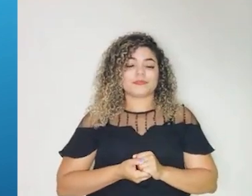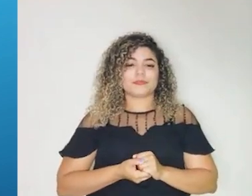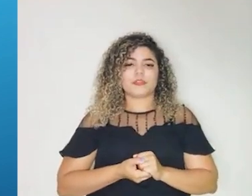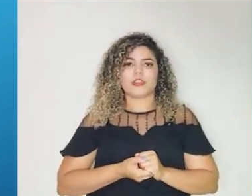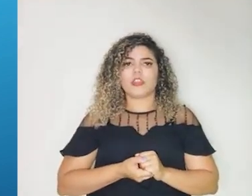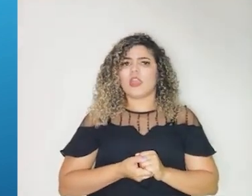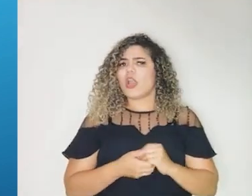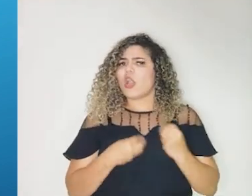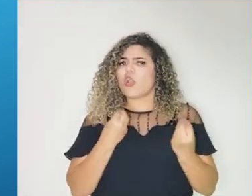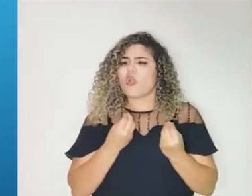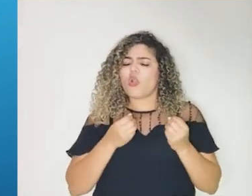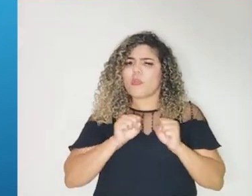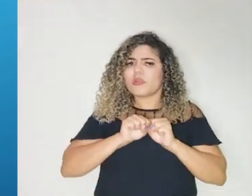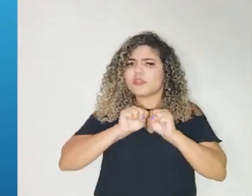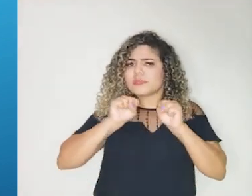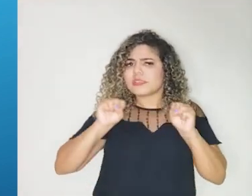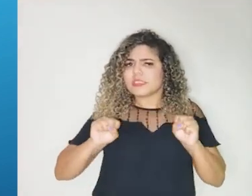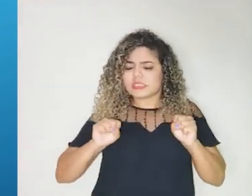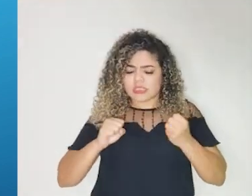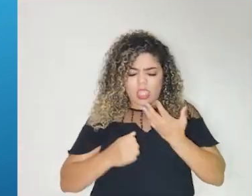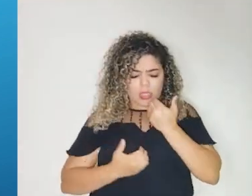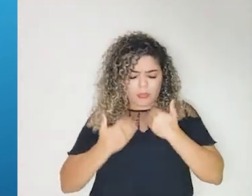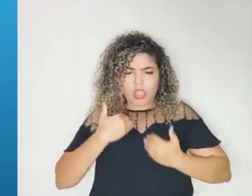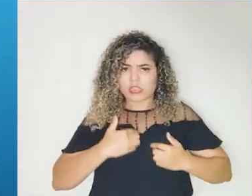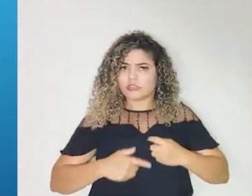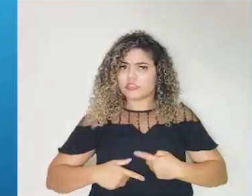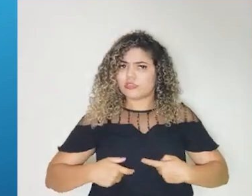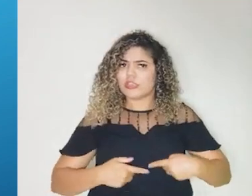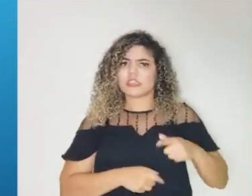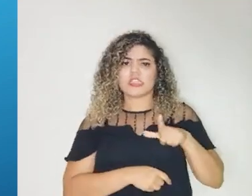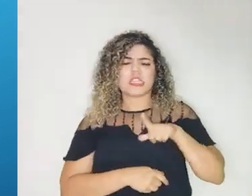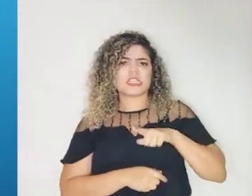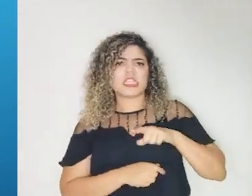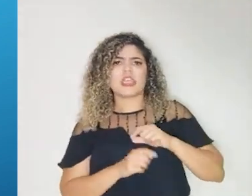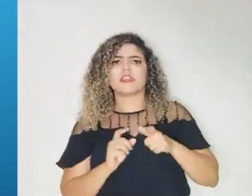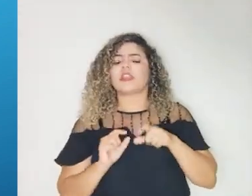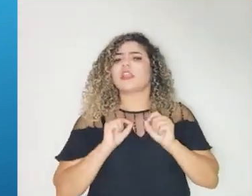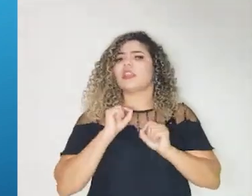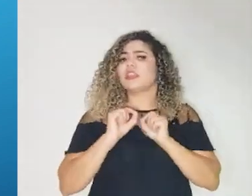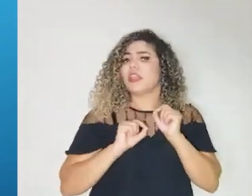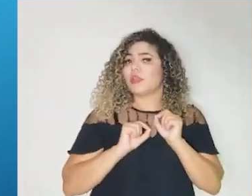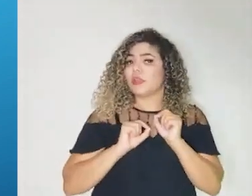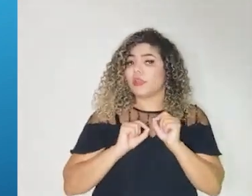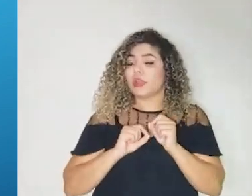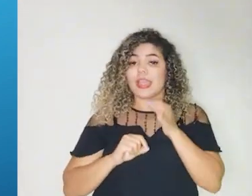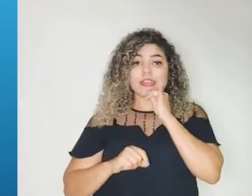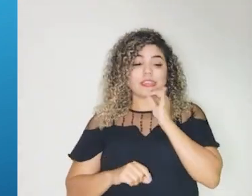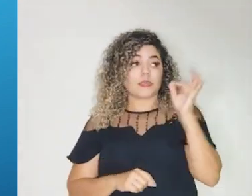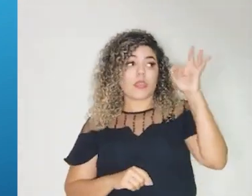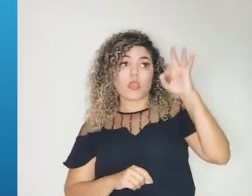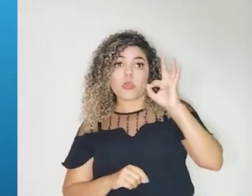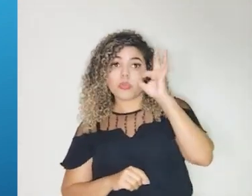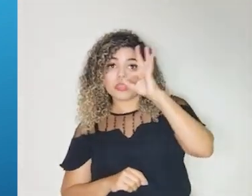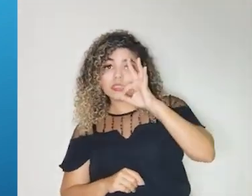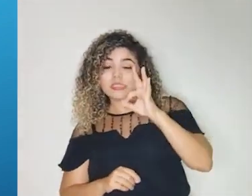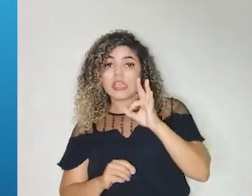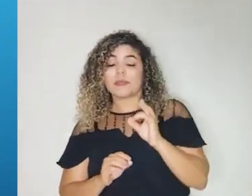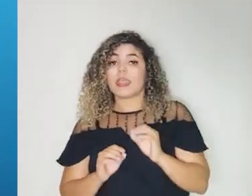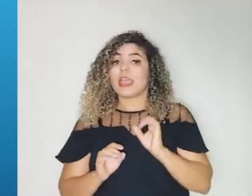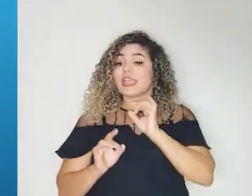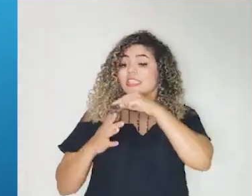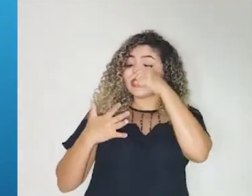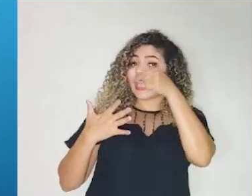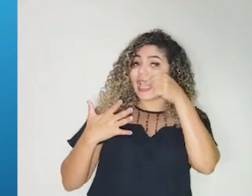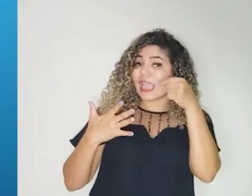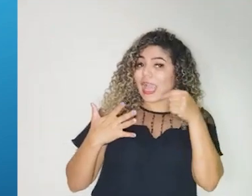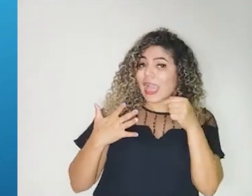Como que se dá o sistema digestivo desses animais? Aqui nós temos como representante o inseto, mas vale lembrar que o sistema digestivo de todos